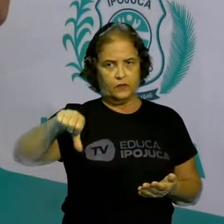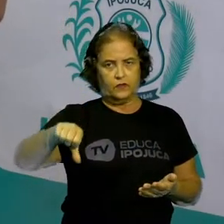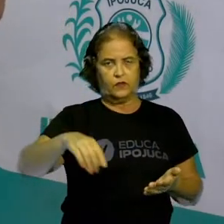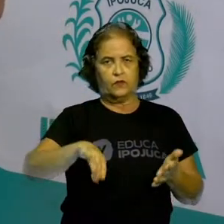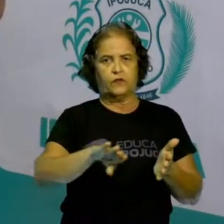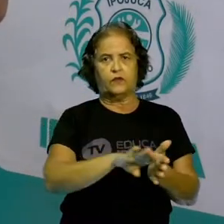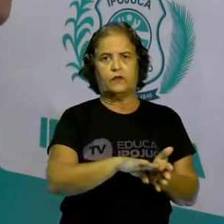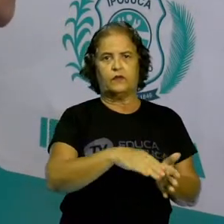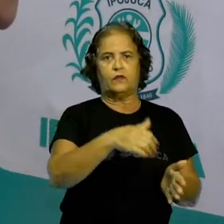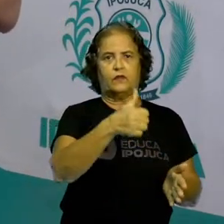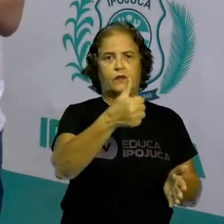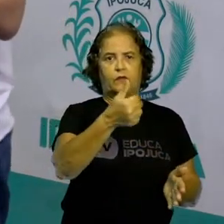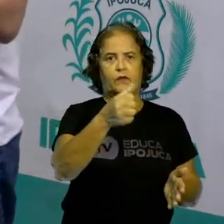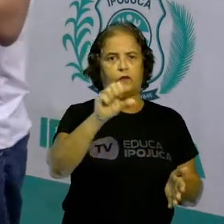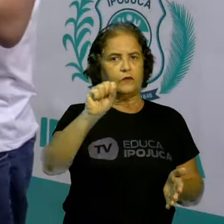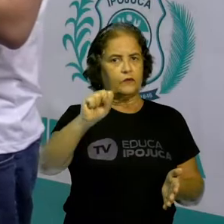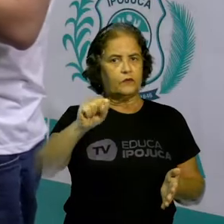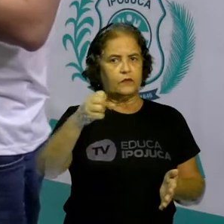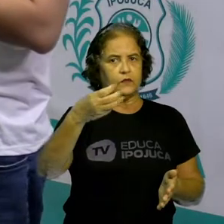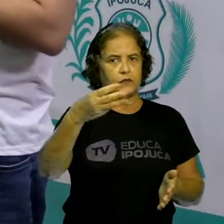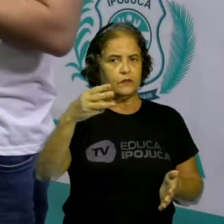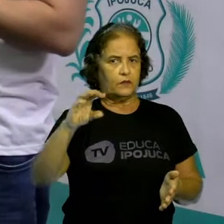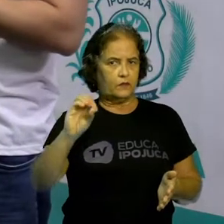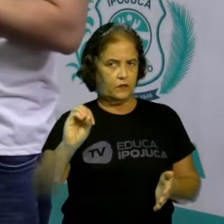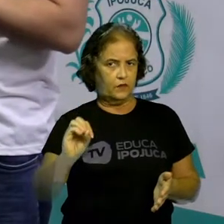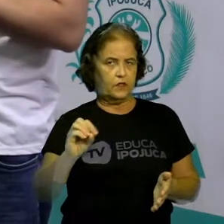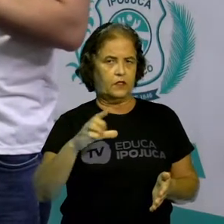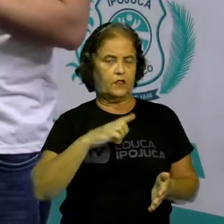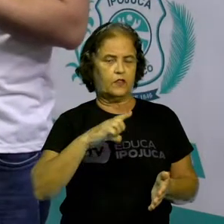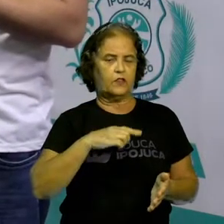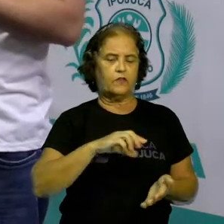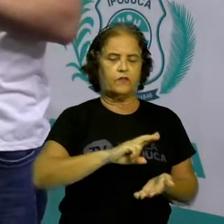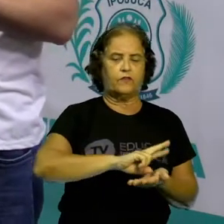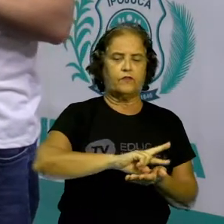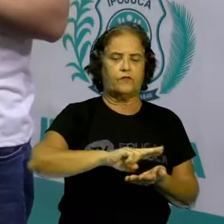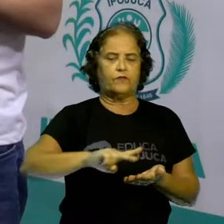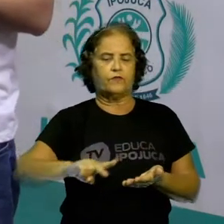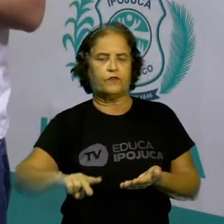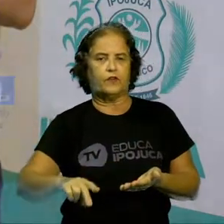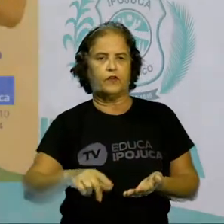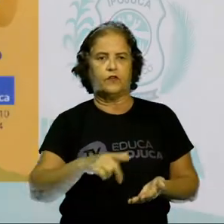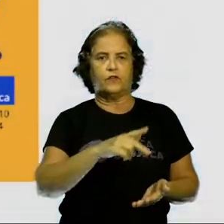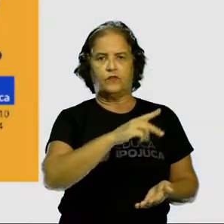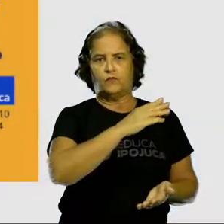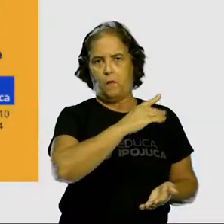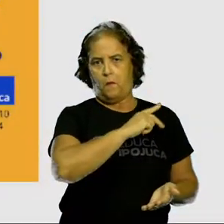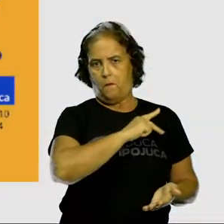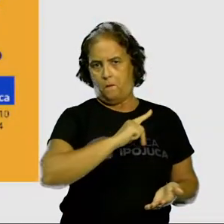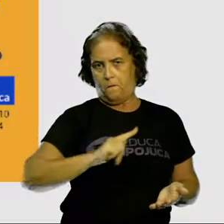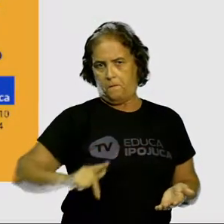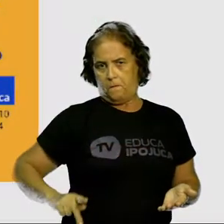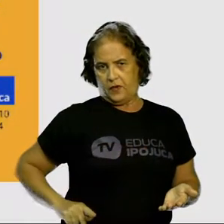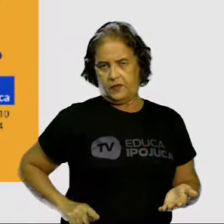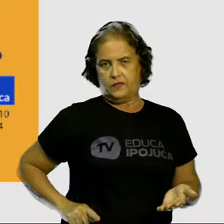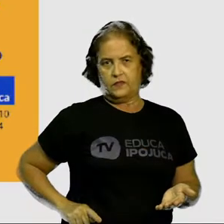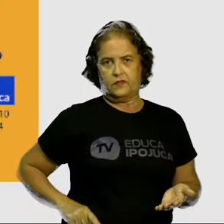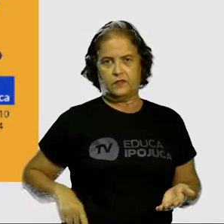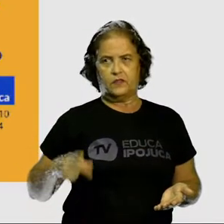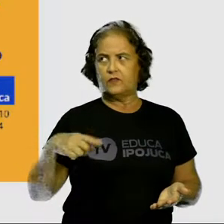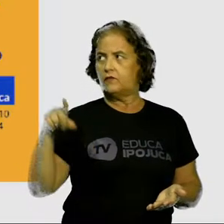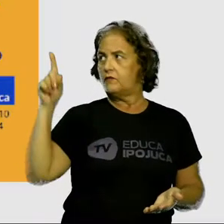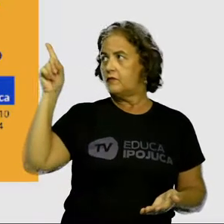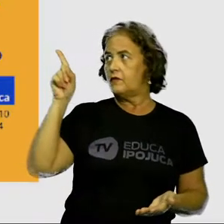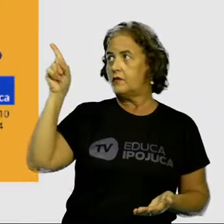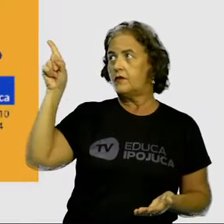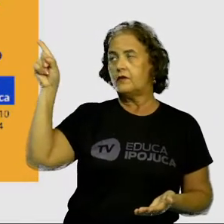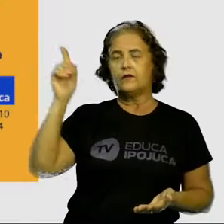1930. E ela teve todos estes presidentes que estão aí nessa lista para vocês darem uma olhada. Nós não vamos falar